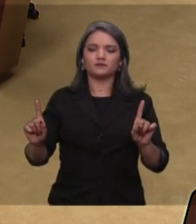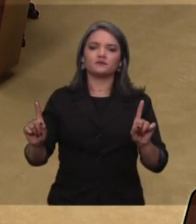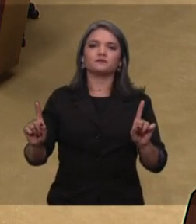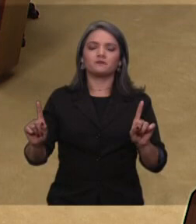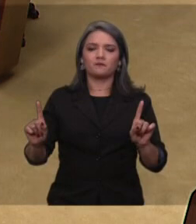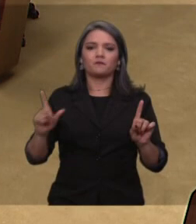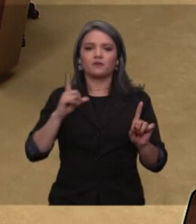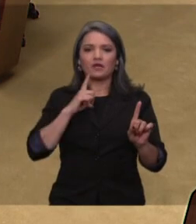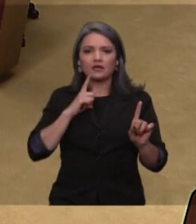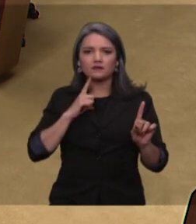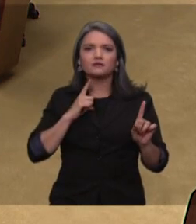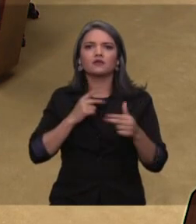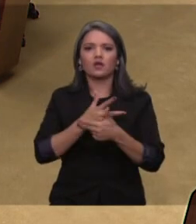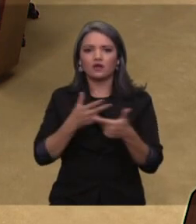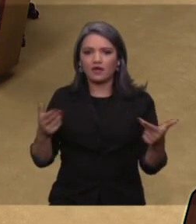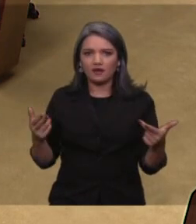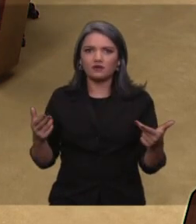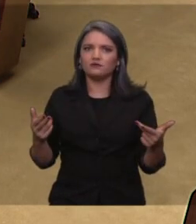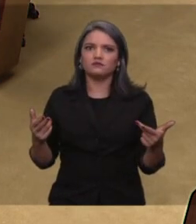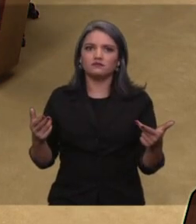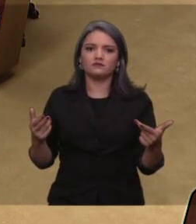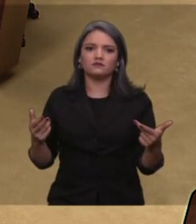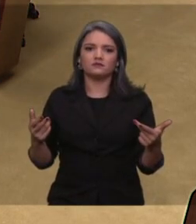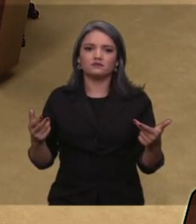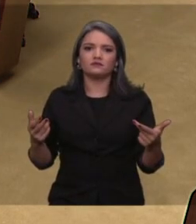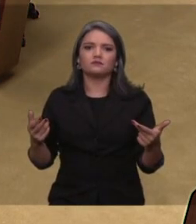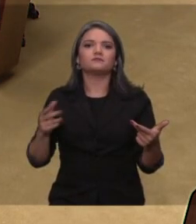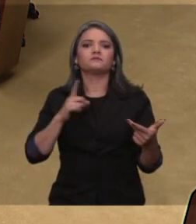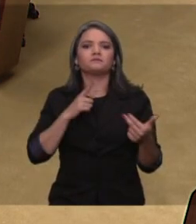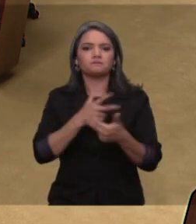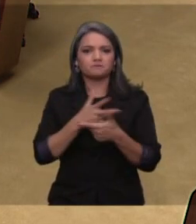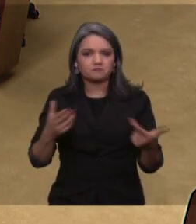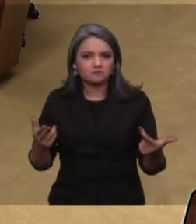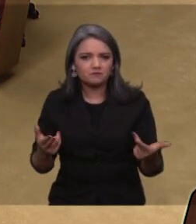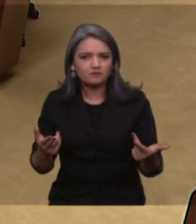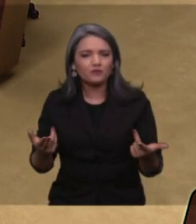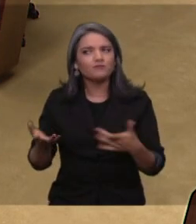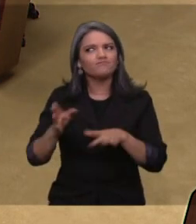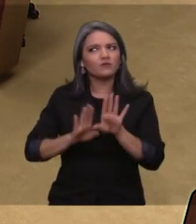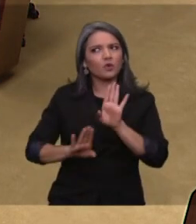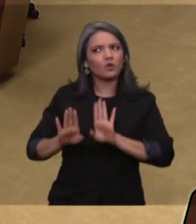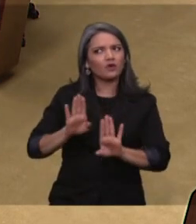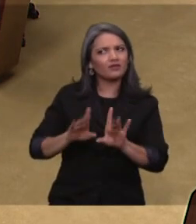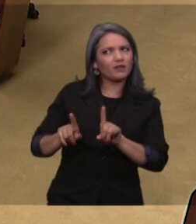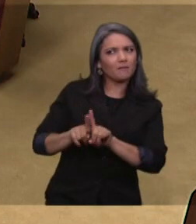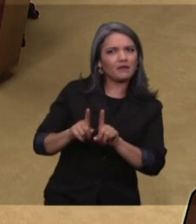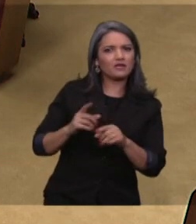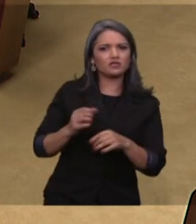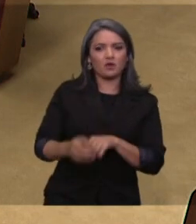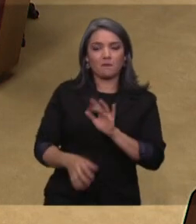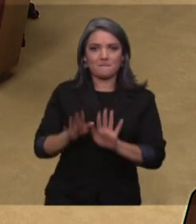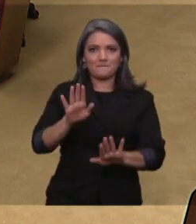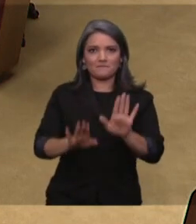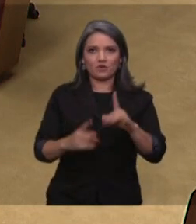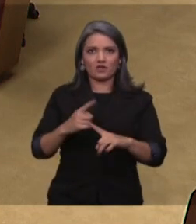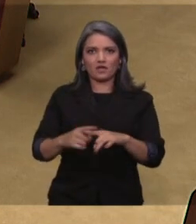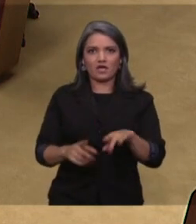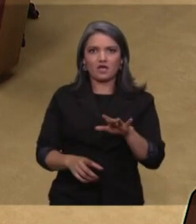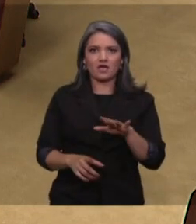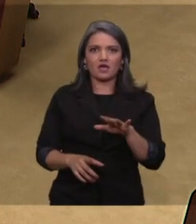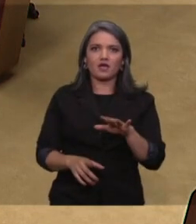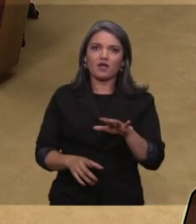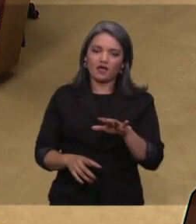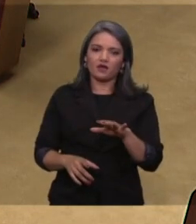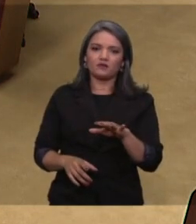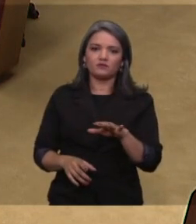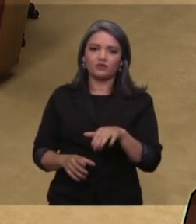um feitio cautelar que pode ser prévio, incidental e, obviamente... E patrimonial,